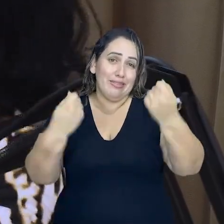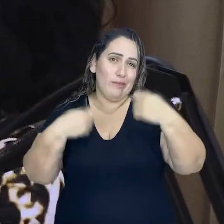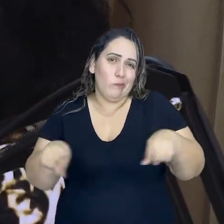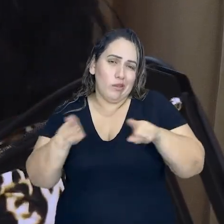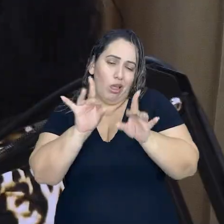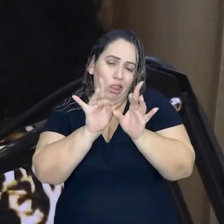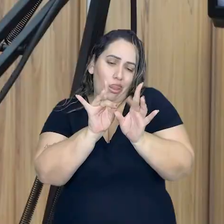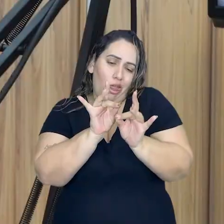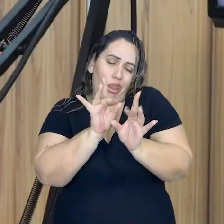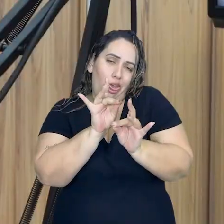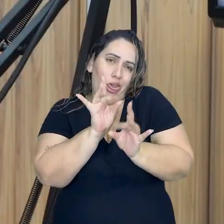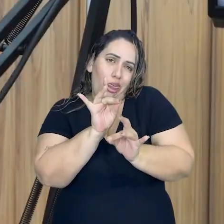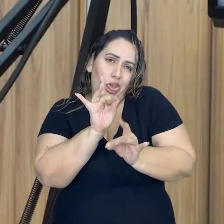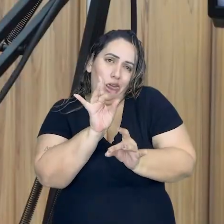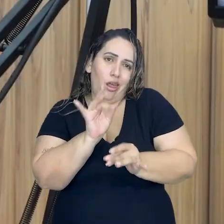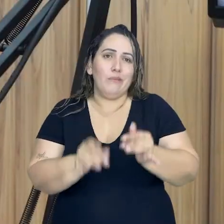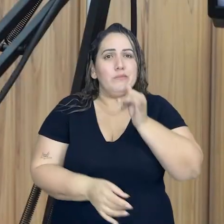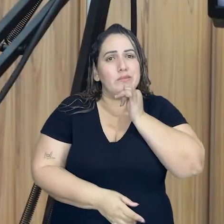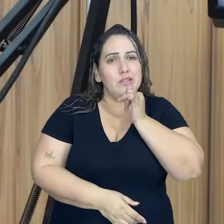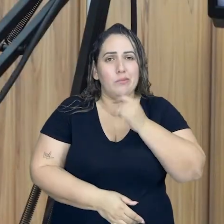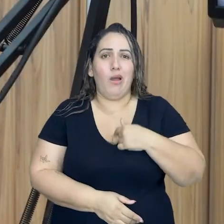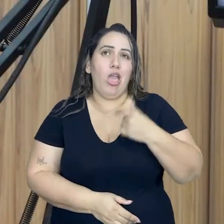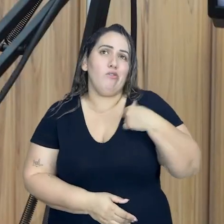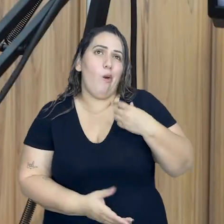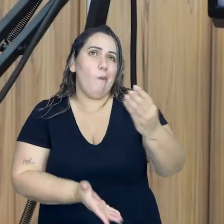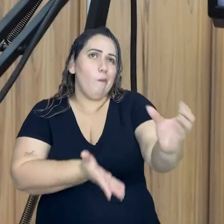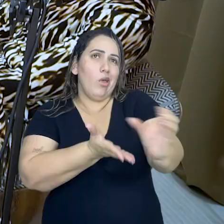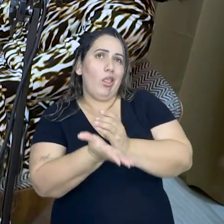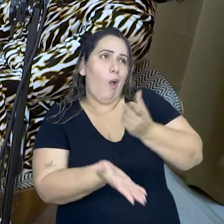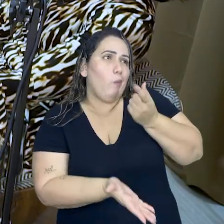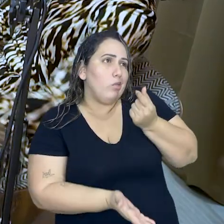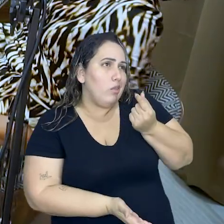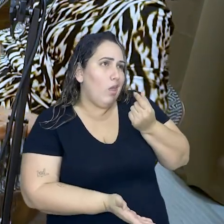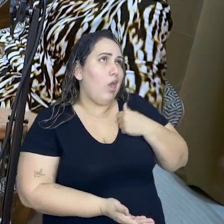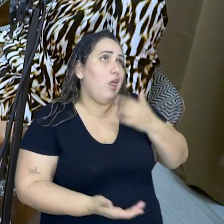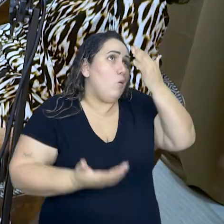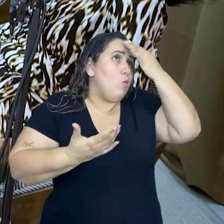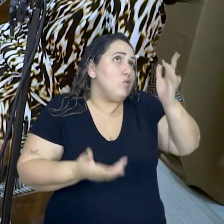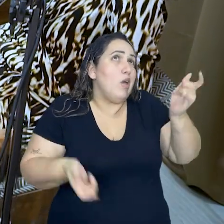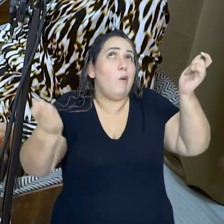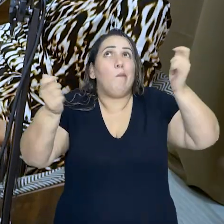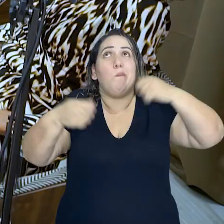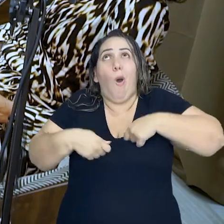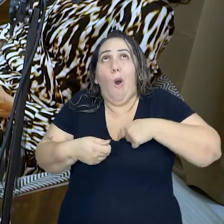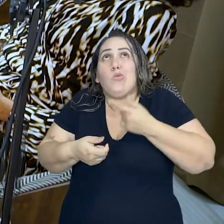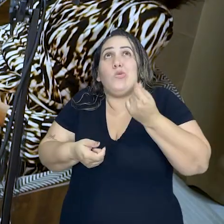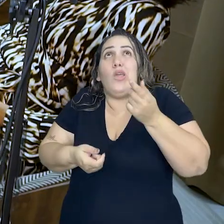mulheres negras. Meninas, e agora eu quero escutar soluções.